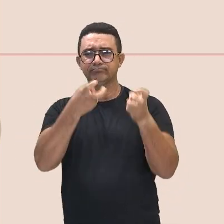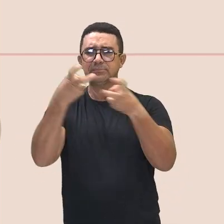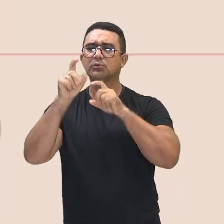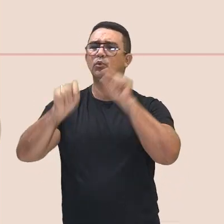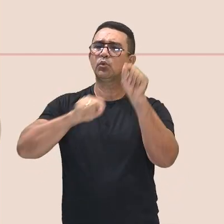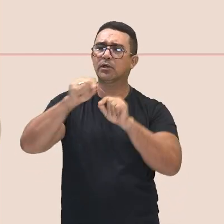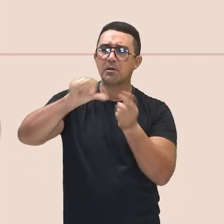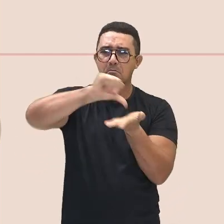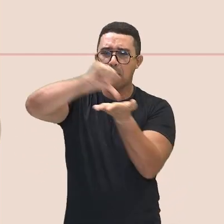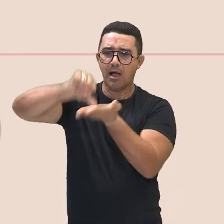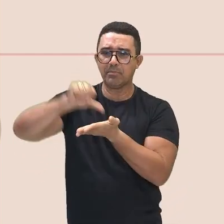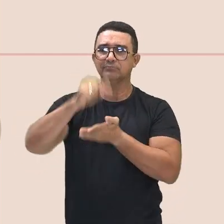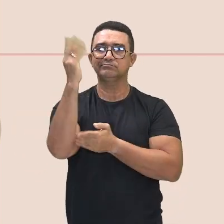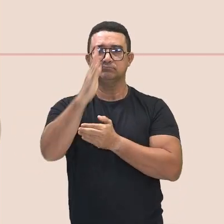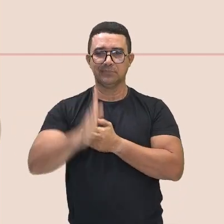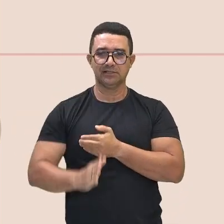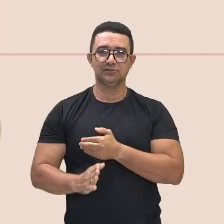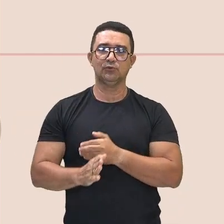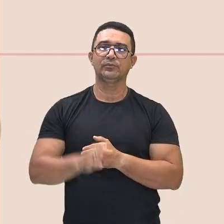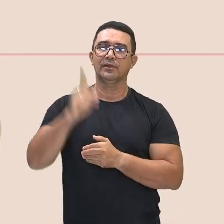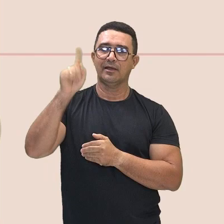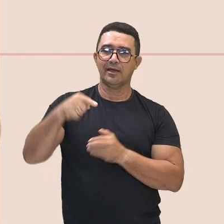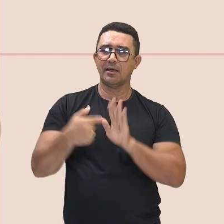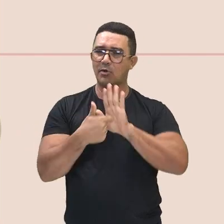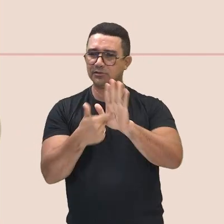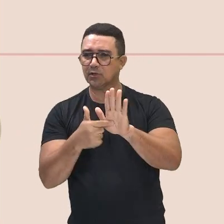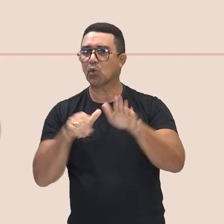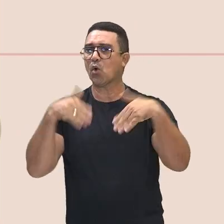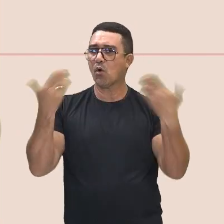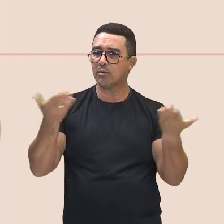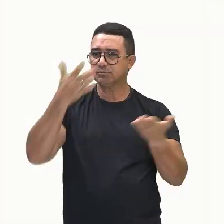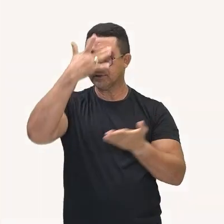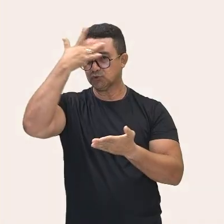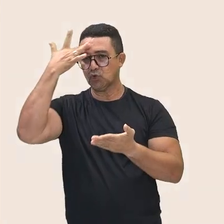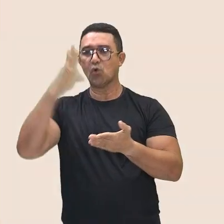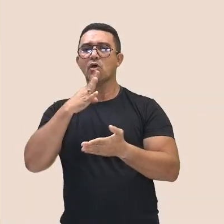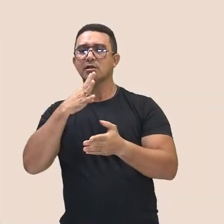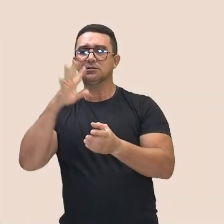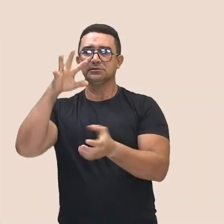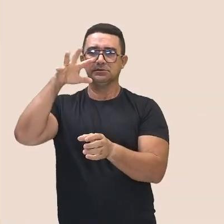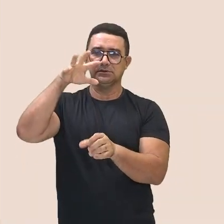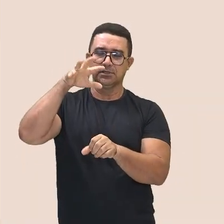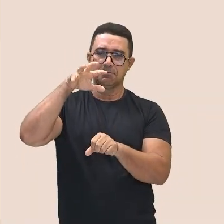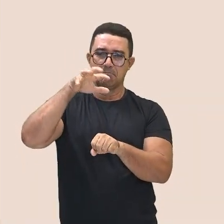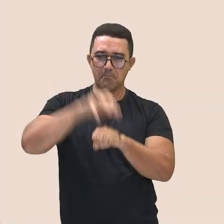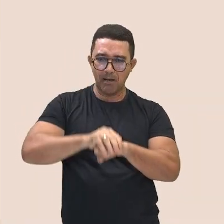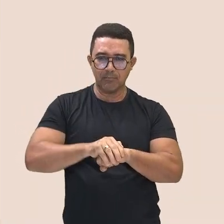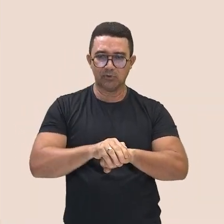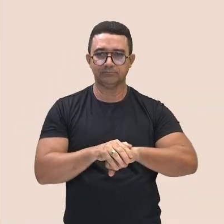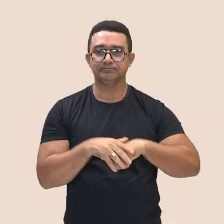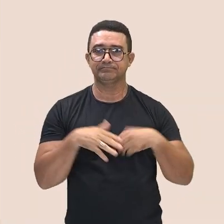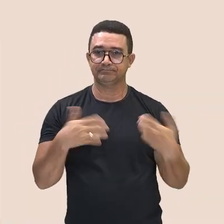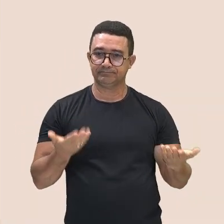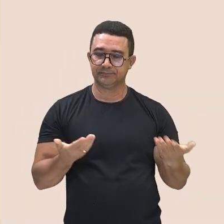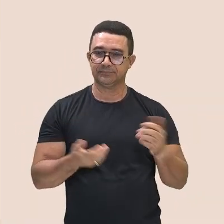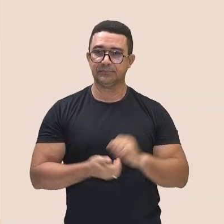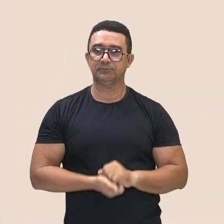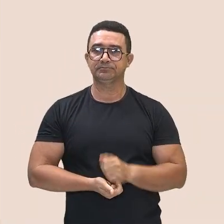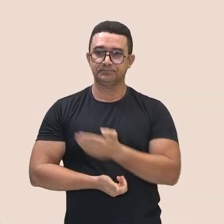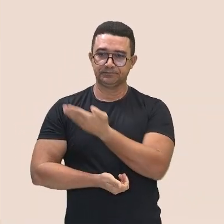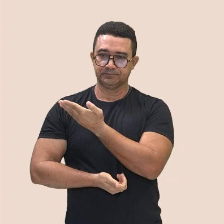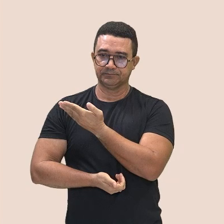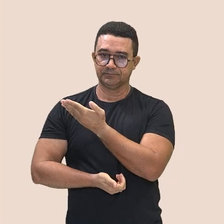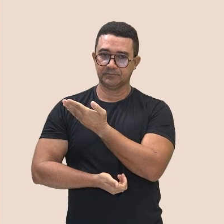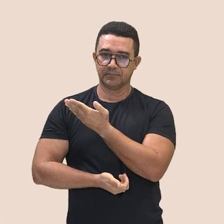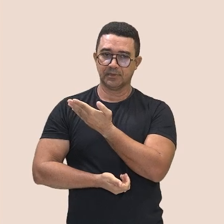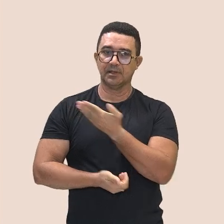mapa do Brasil era representado e conhecido pelos colonizadores. Já o mapa das capitanias hereditárias